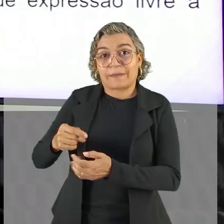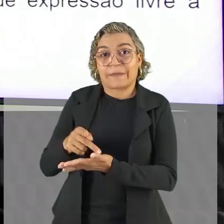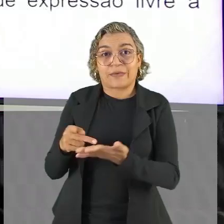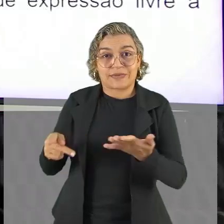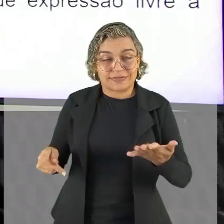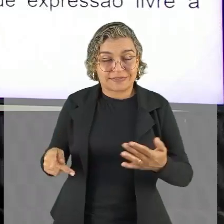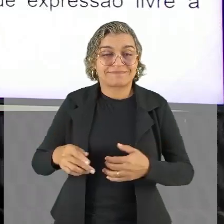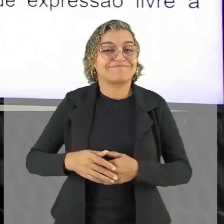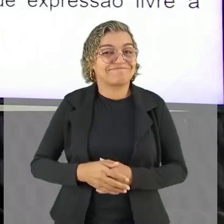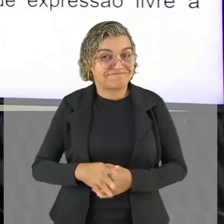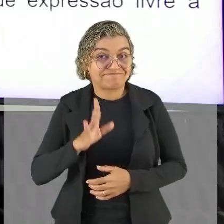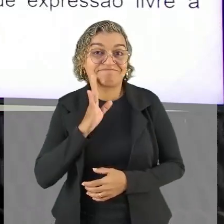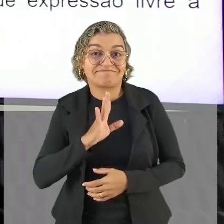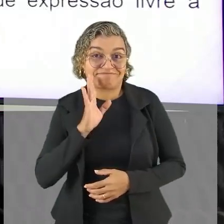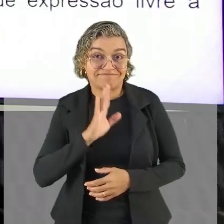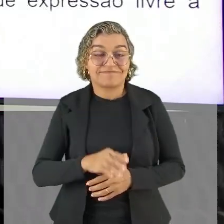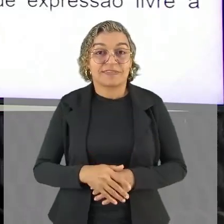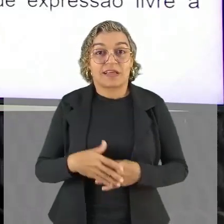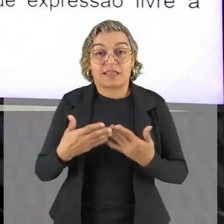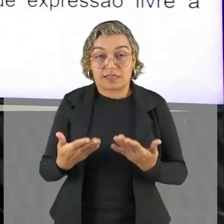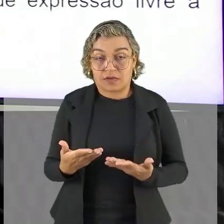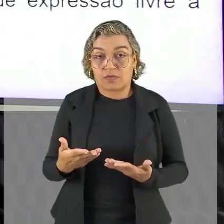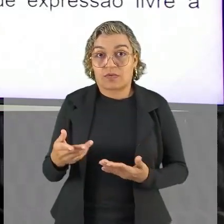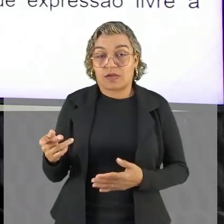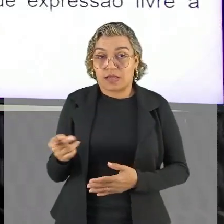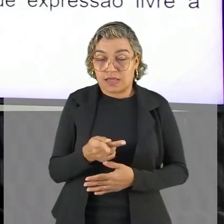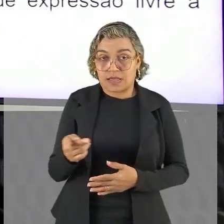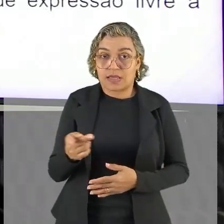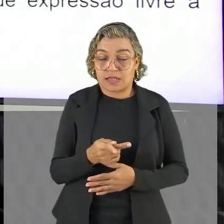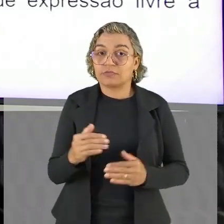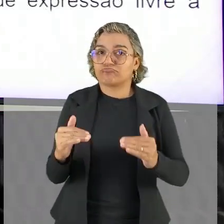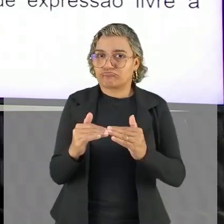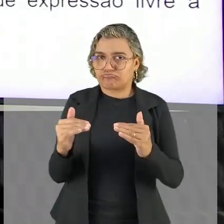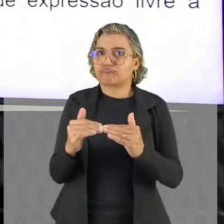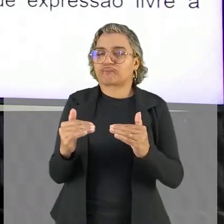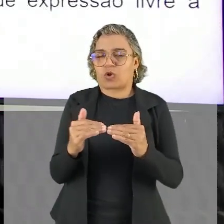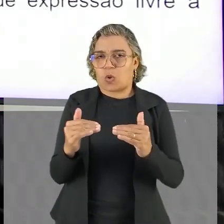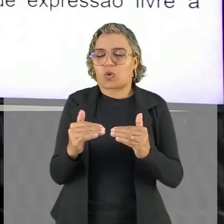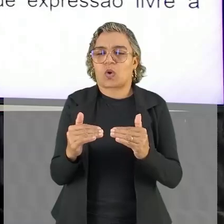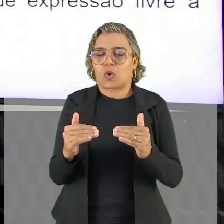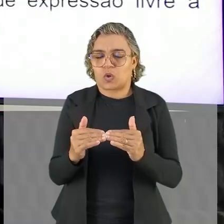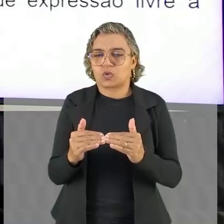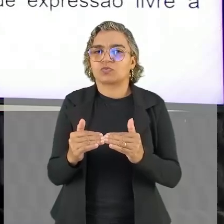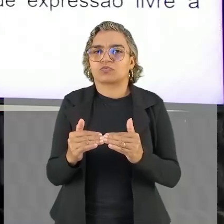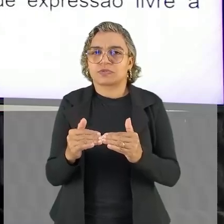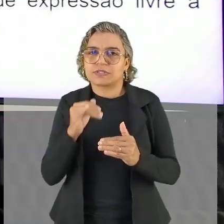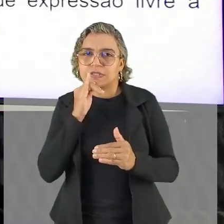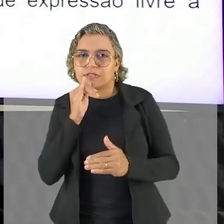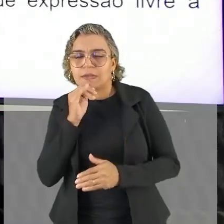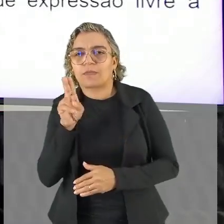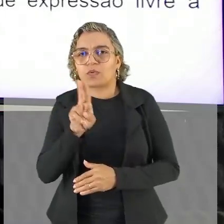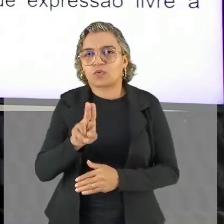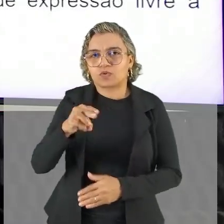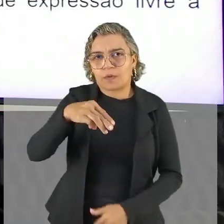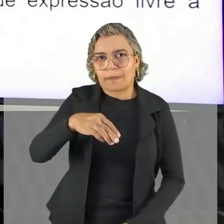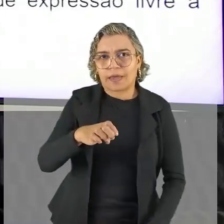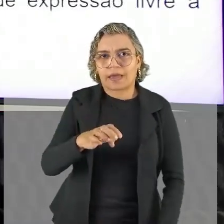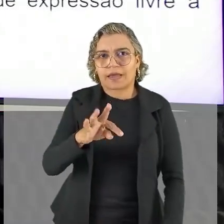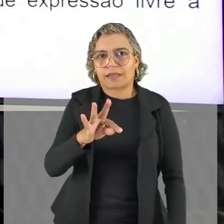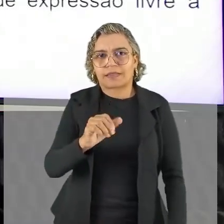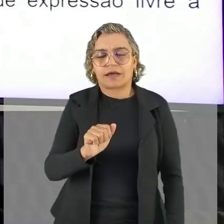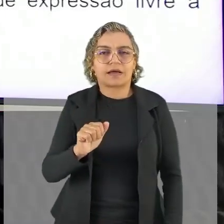poesia. Olha que legal. Então, eles coincidem, eles falam da mesma coisa. quanto ao emprego da metalinguagem